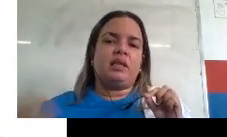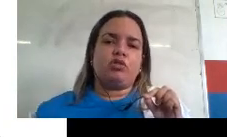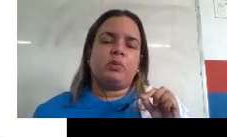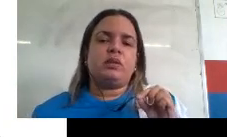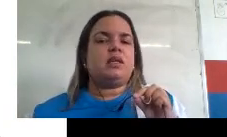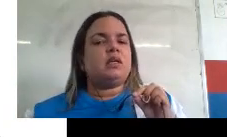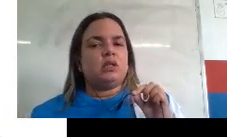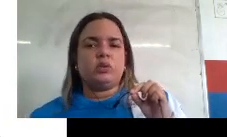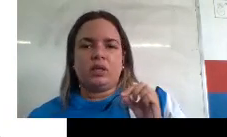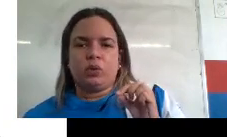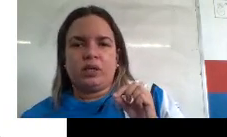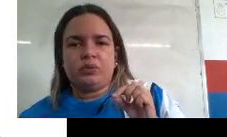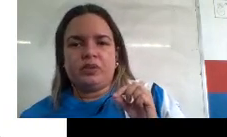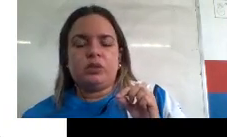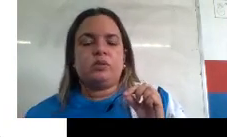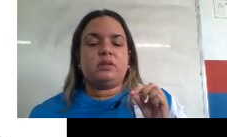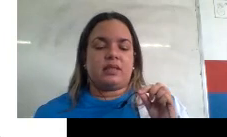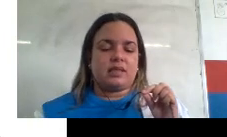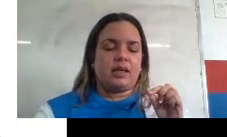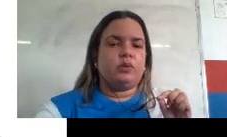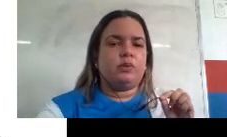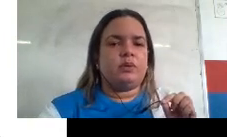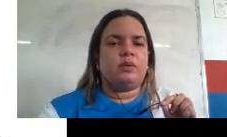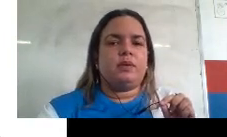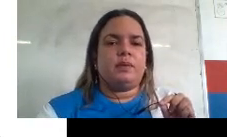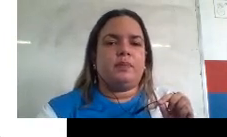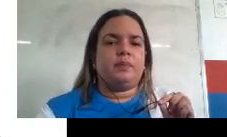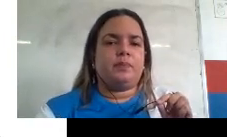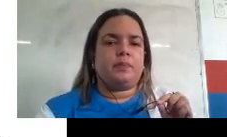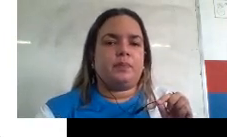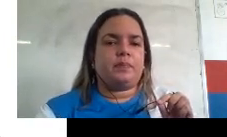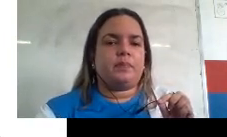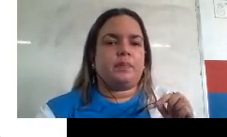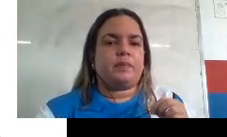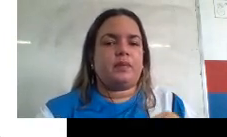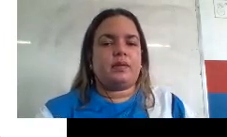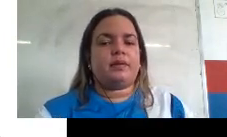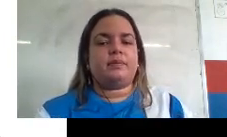para poder responder no decorrer do vídeo, tá certo?